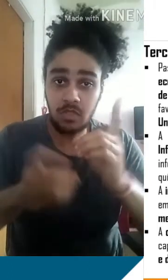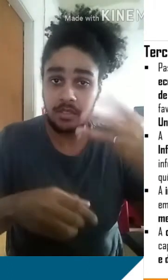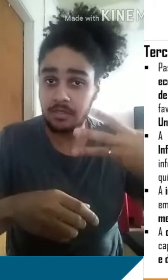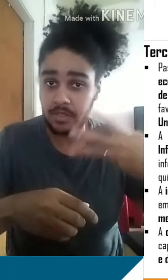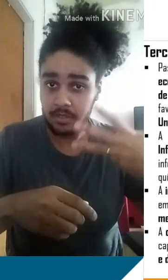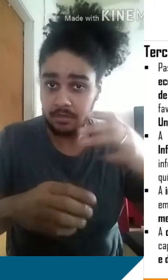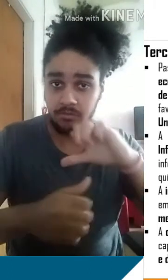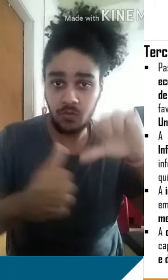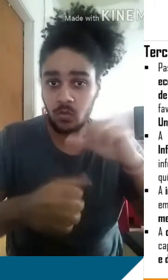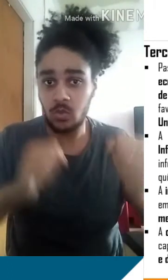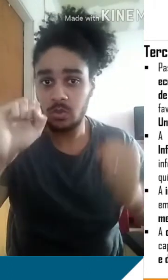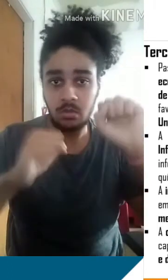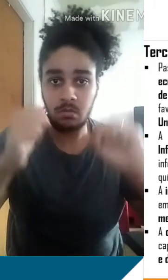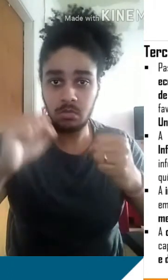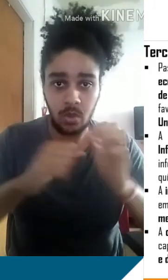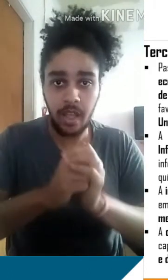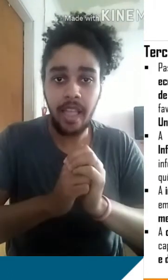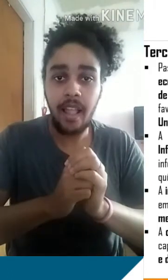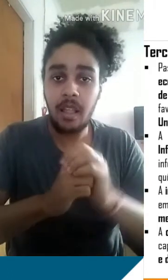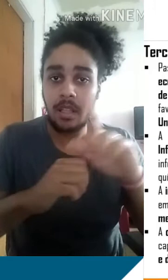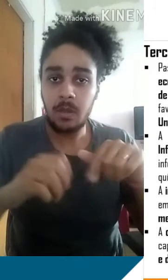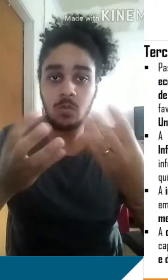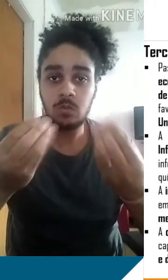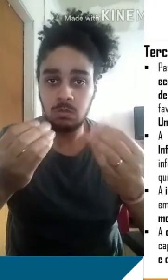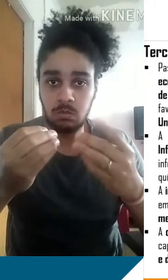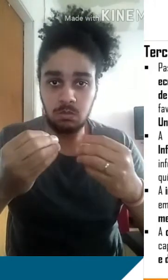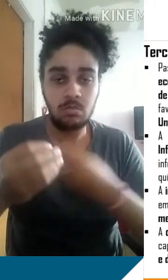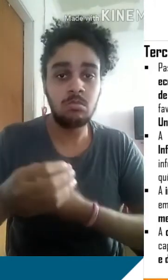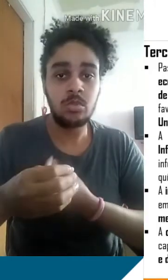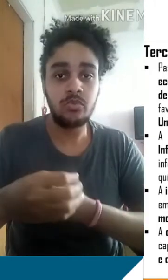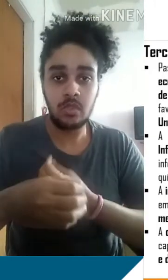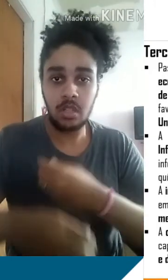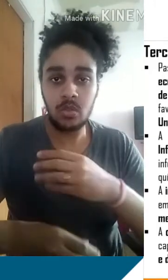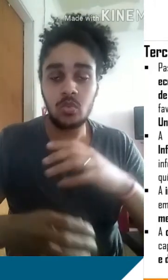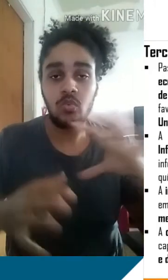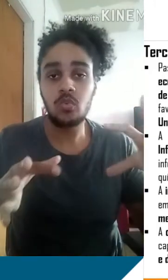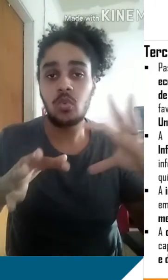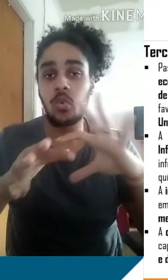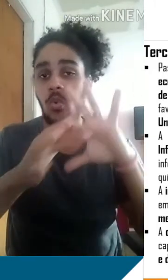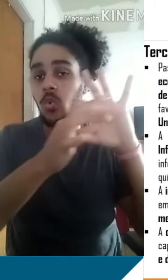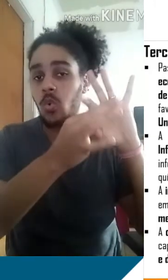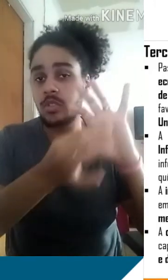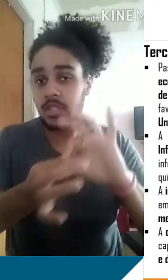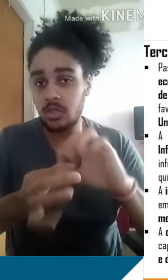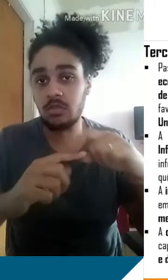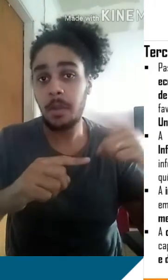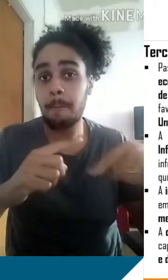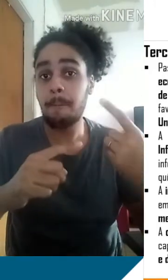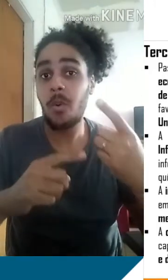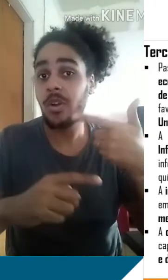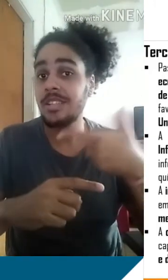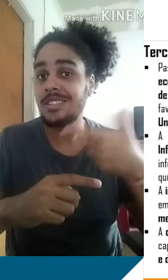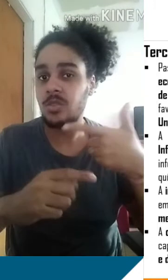espaço, no contexto do pós-Segunda Guerra Mundial, sobretudo na Guerra Fria. Né? Como você sabe, foi um contexto de eclosão